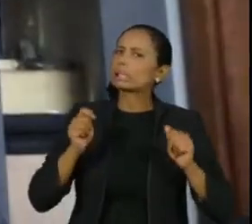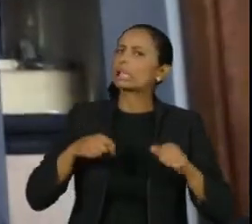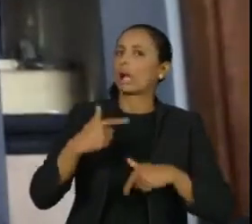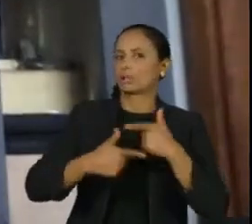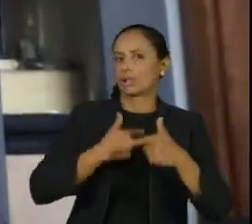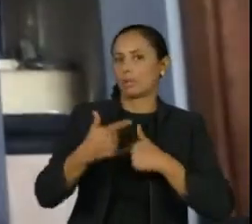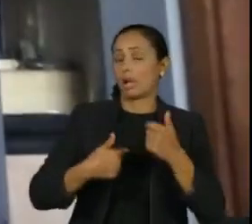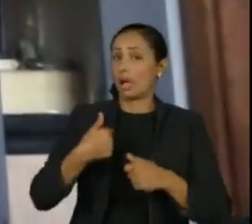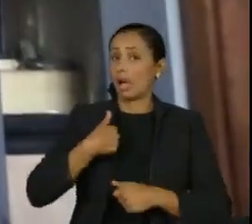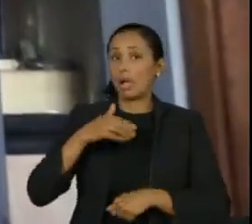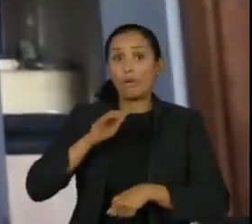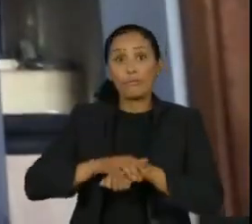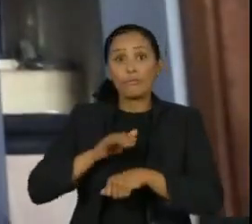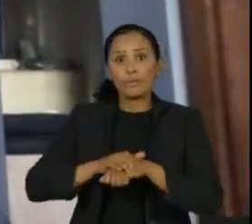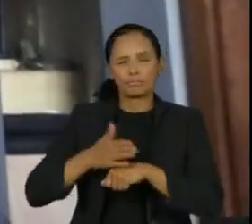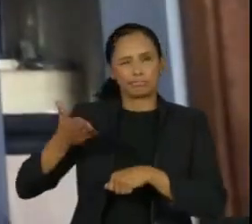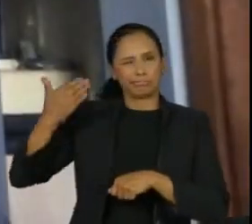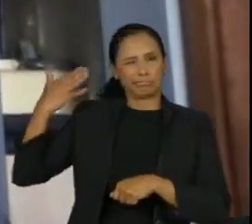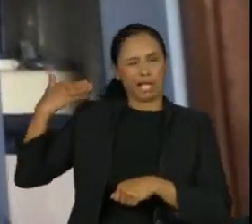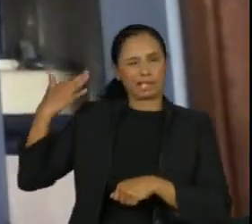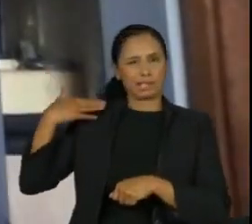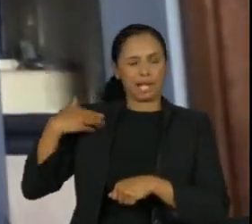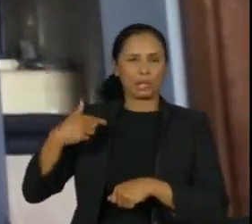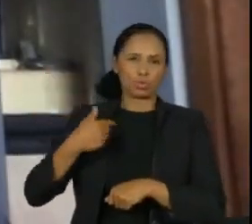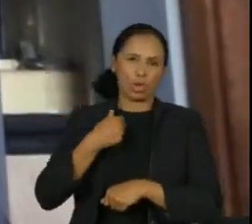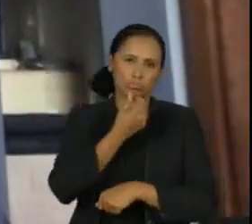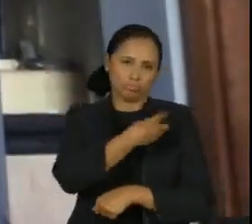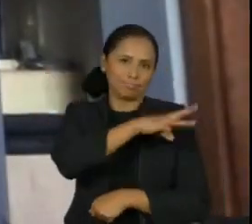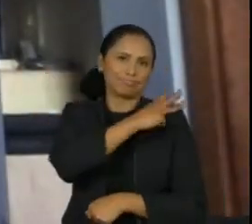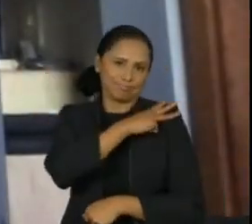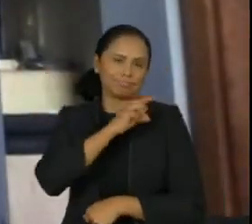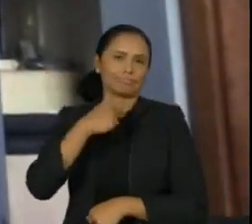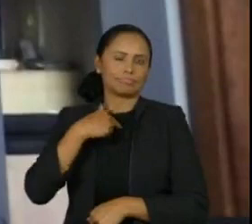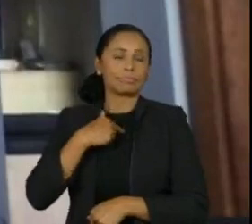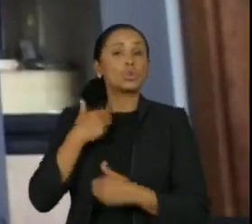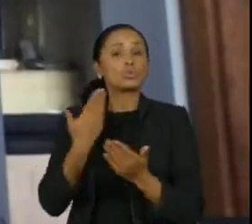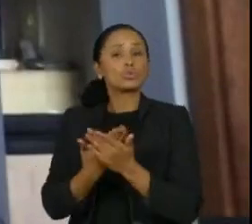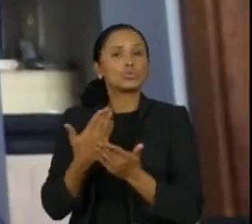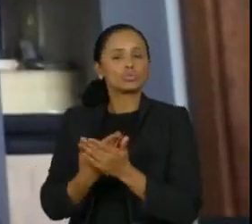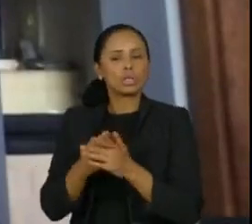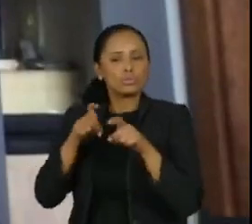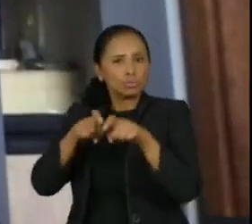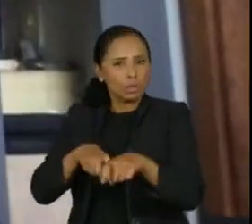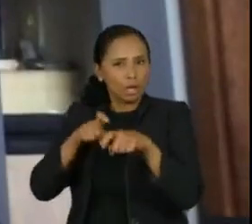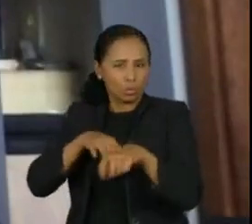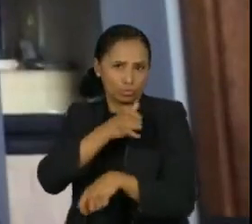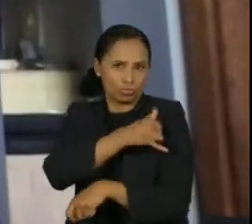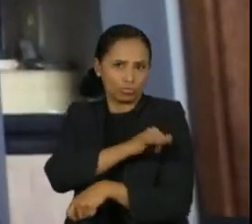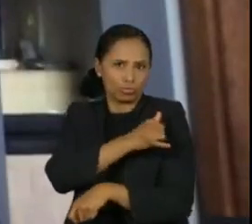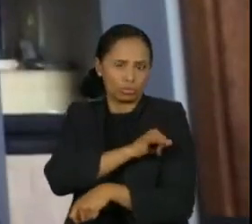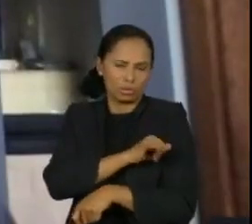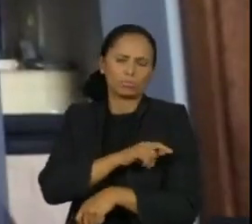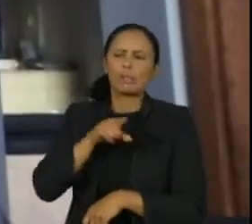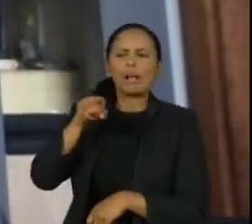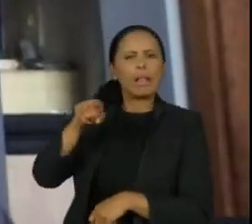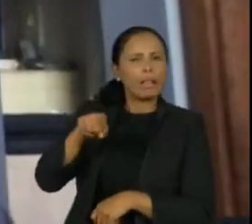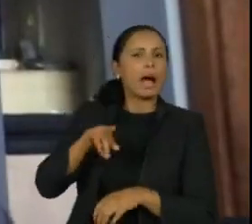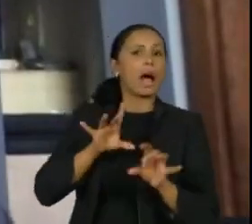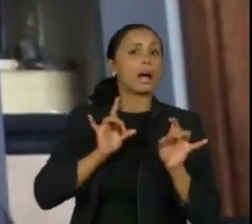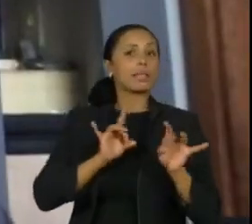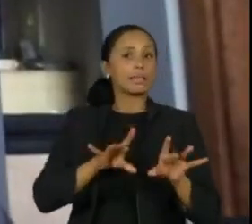médio. Eu estudei no interior do estado do Rio, em Campos do Goytacazes, e lá tem essa escola técnica, o